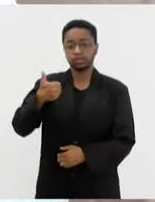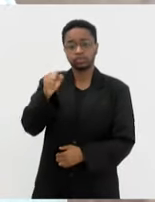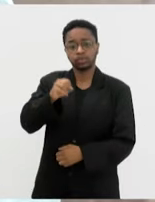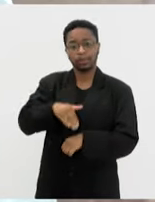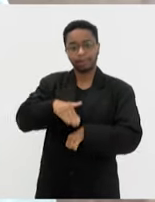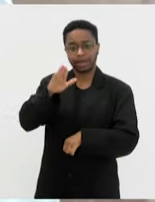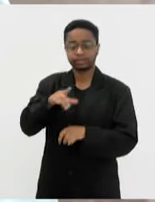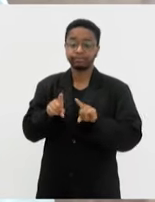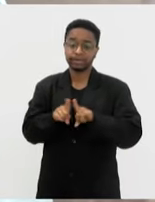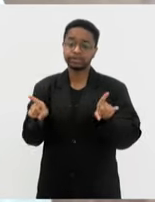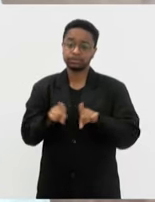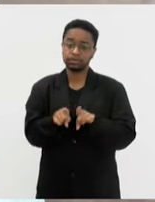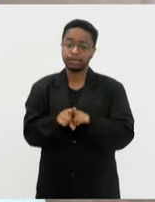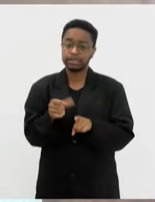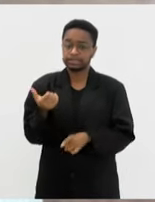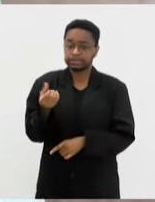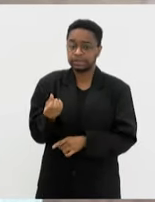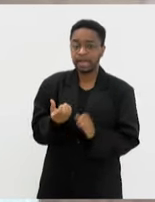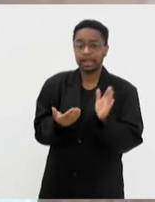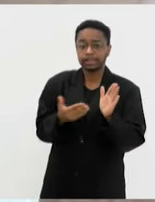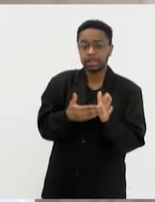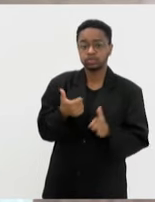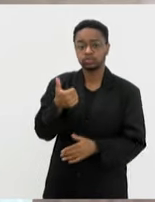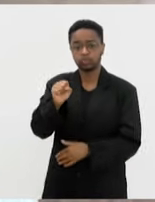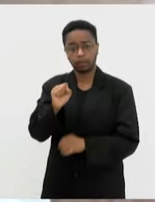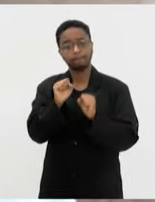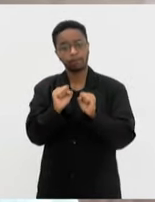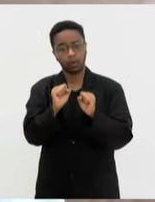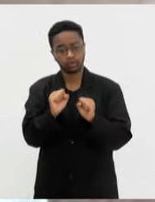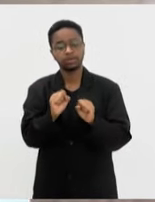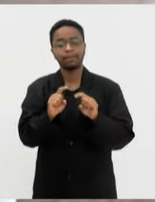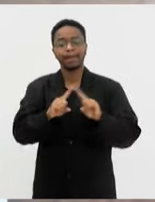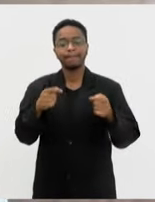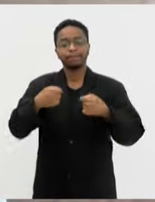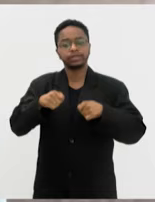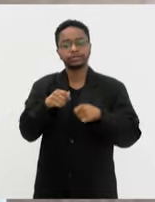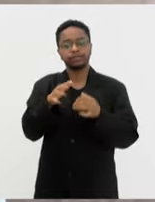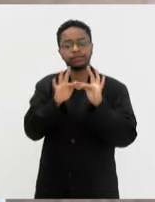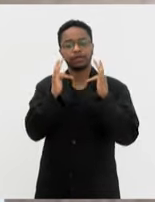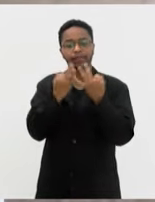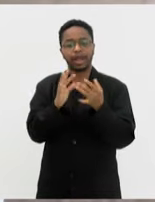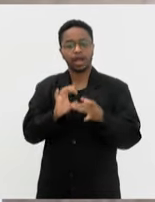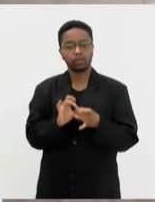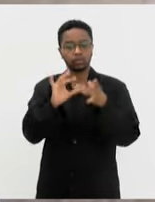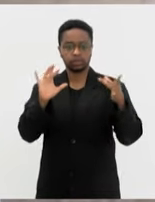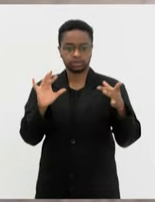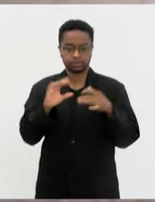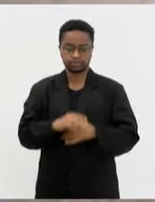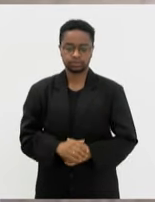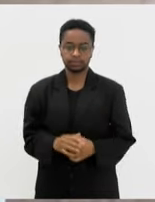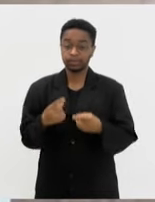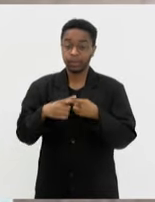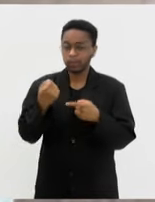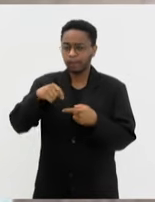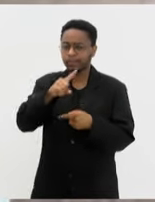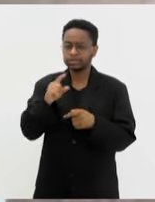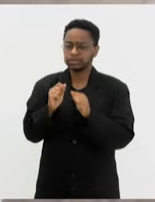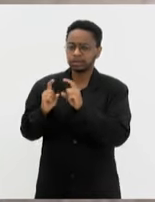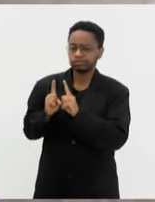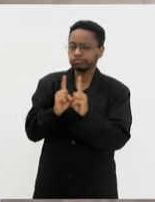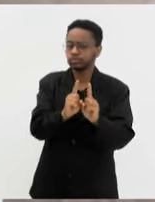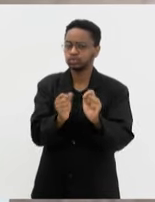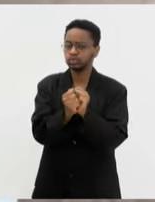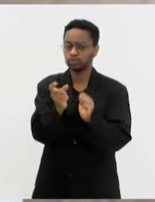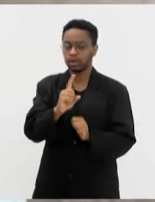entre 16 e 18 também podem doar, mas precisam de uma autorização dos pais ou dos responsáveis legais. Os pais não precisam ir. Na página